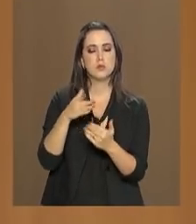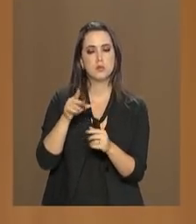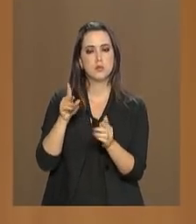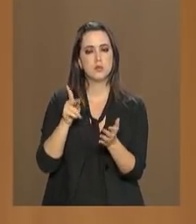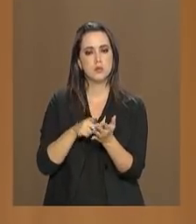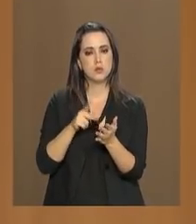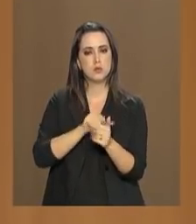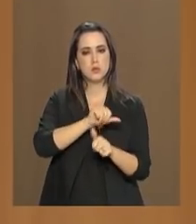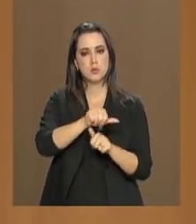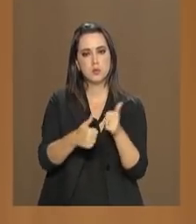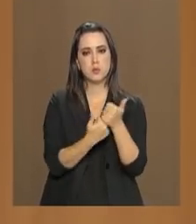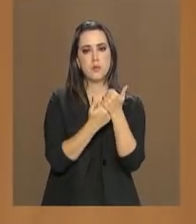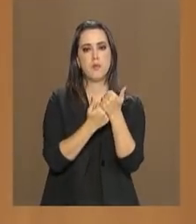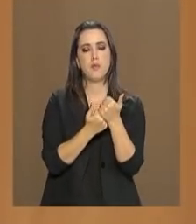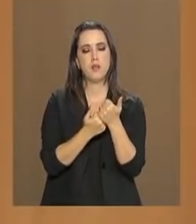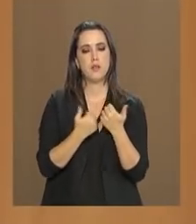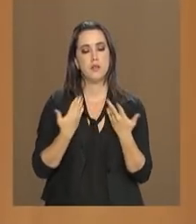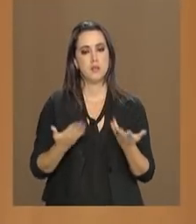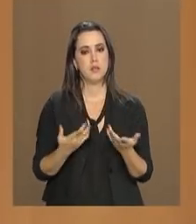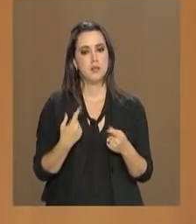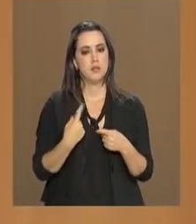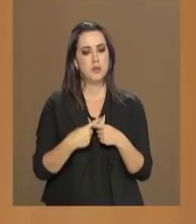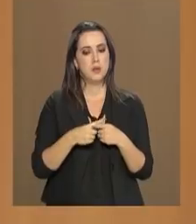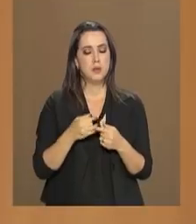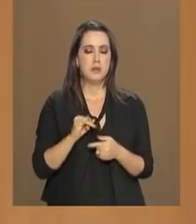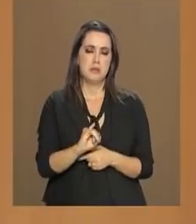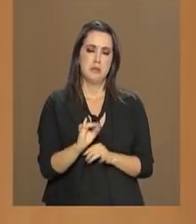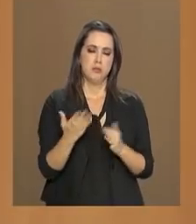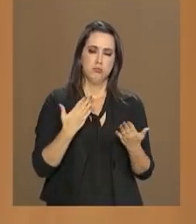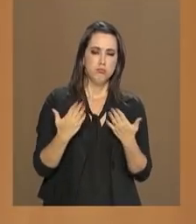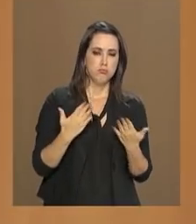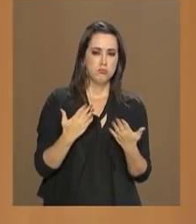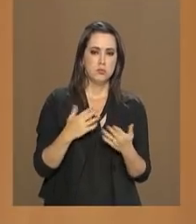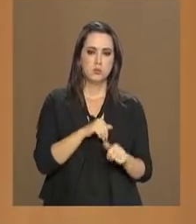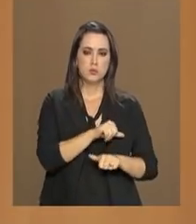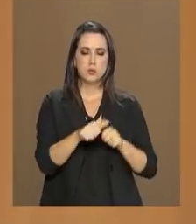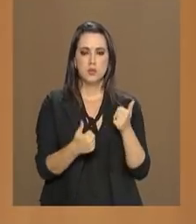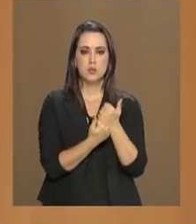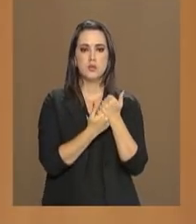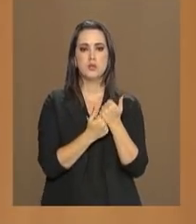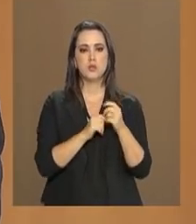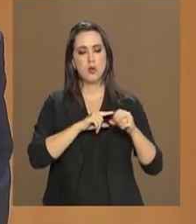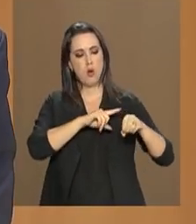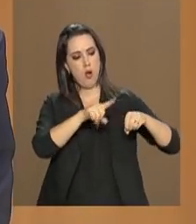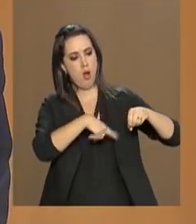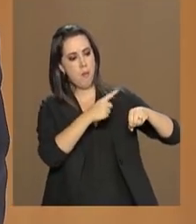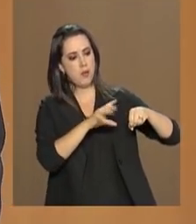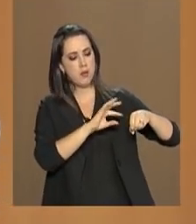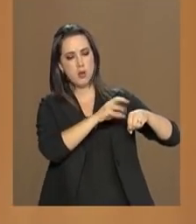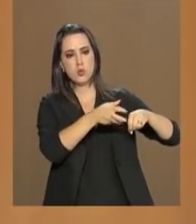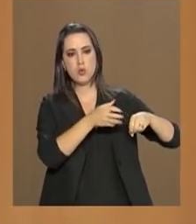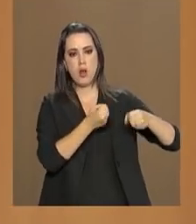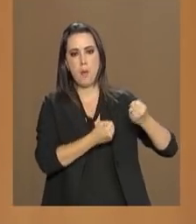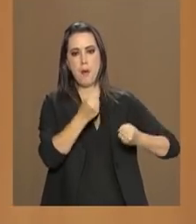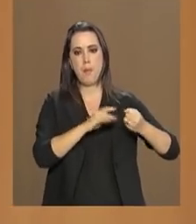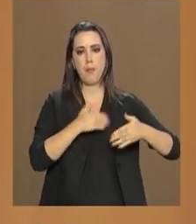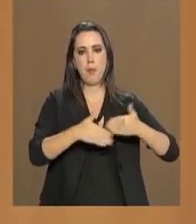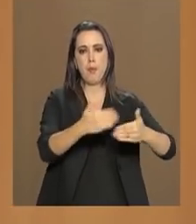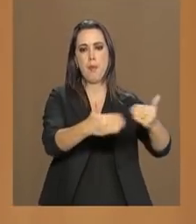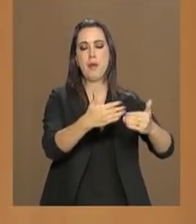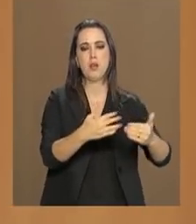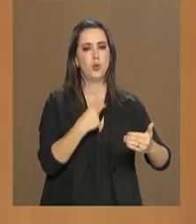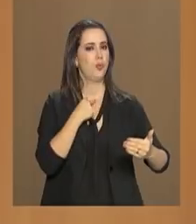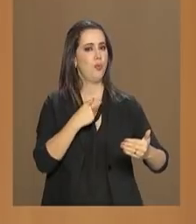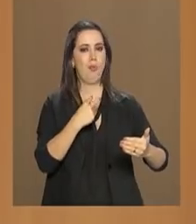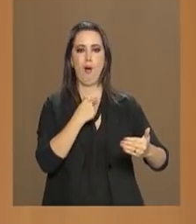realização dessa transição. Aqui é como se trocasse um pneu de um carro em movimento. A máquina pública não